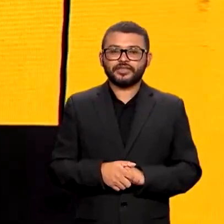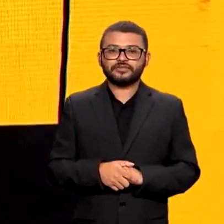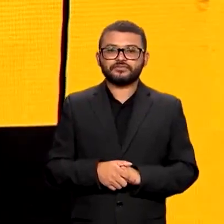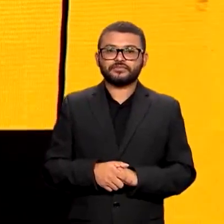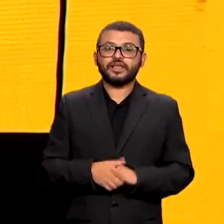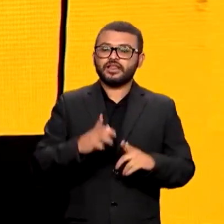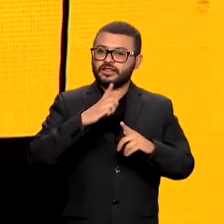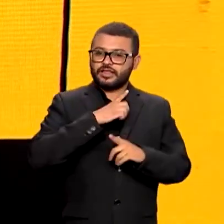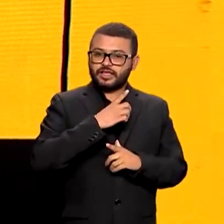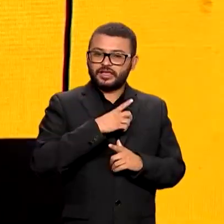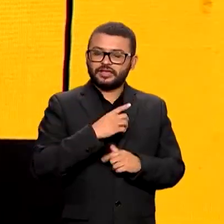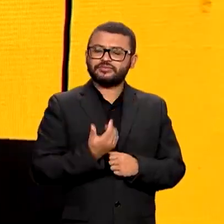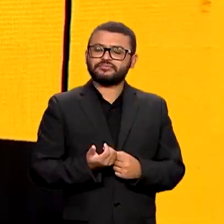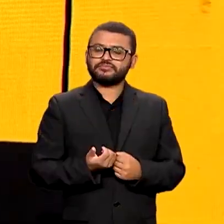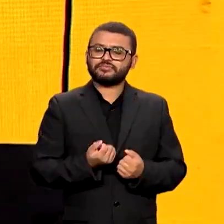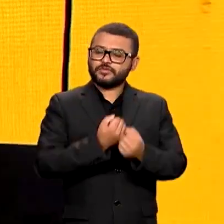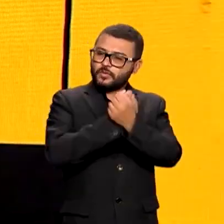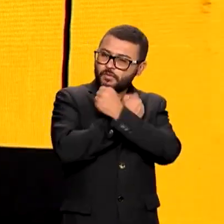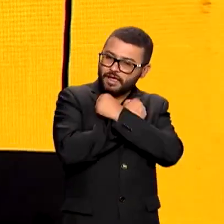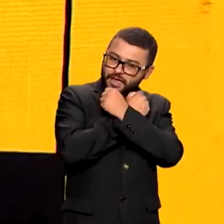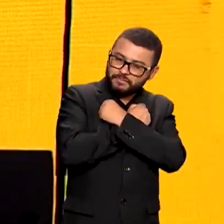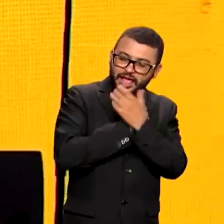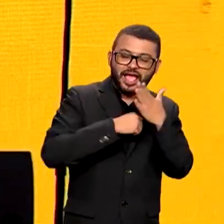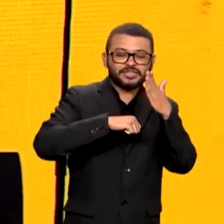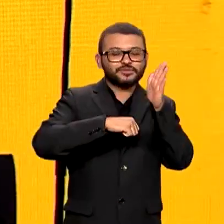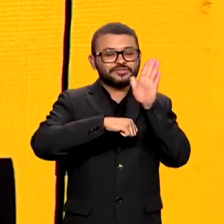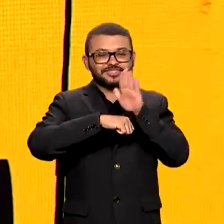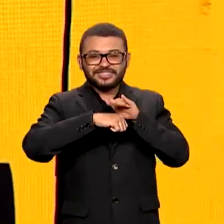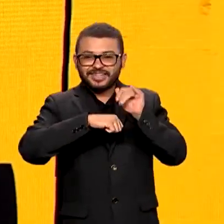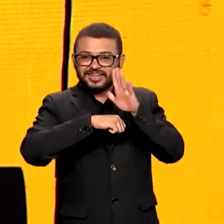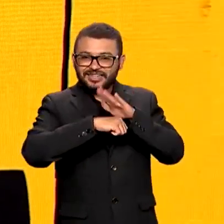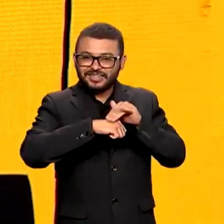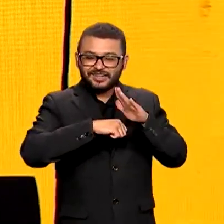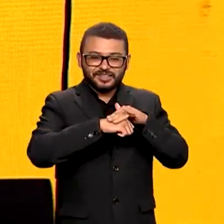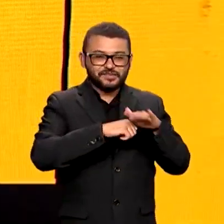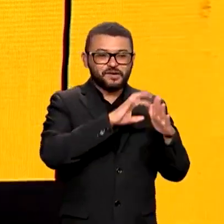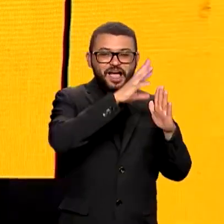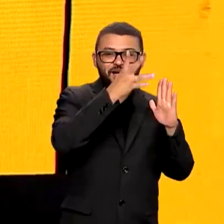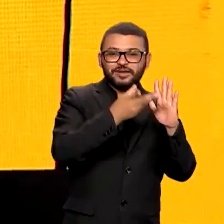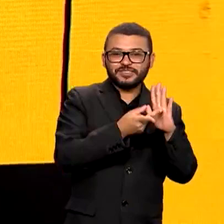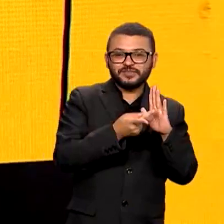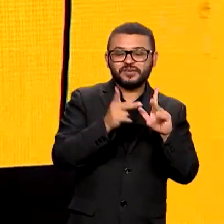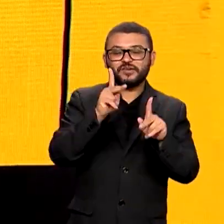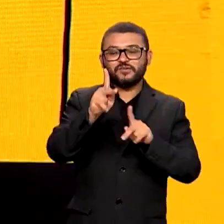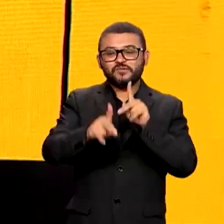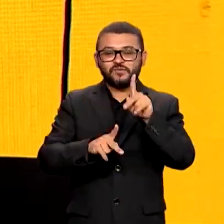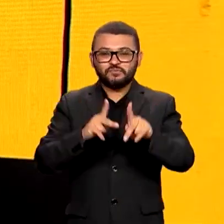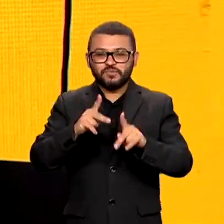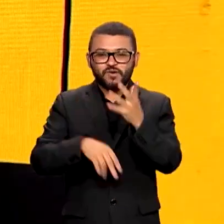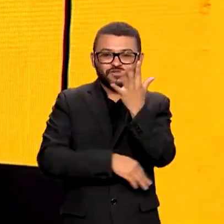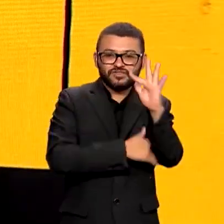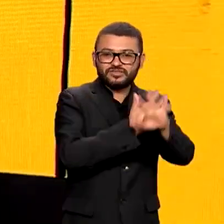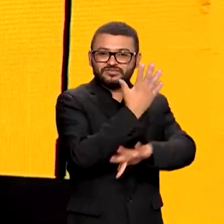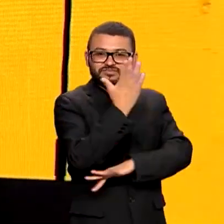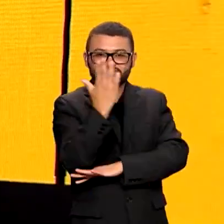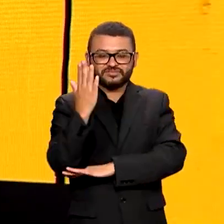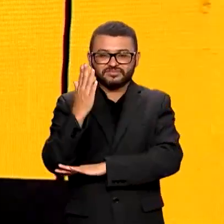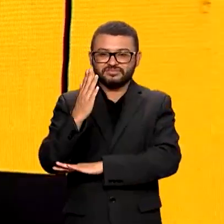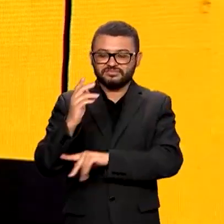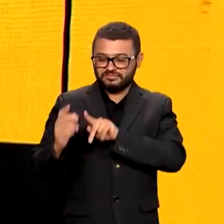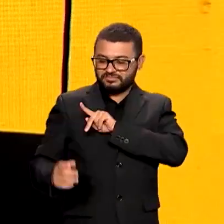o abraço e o carinho pela Amazônia e pelo povo da floresta, do